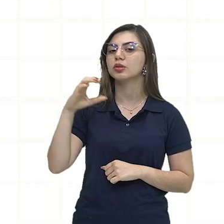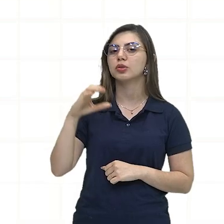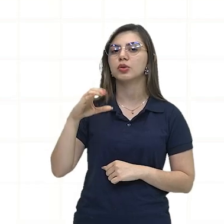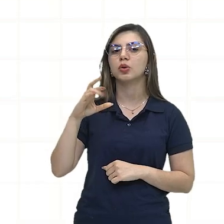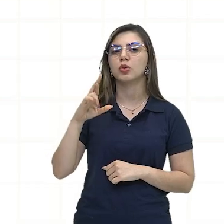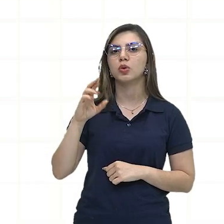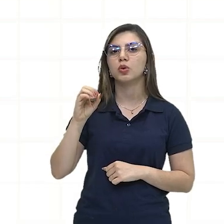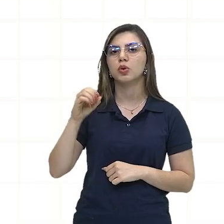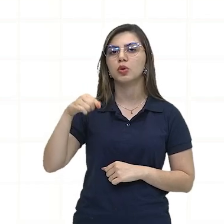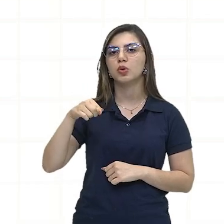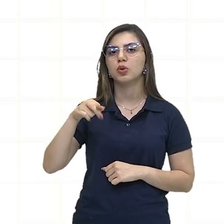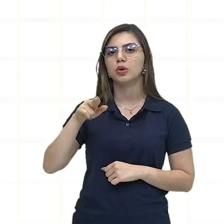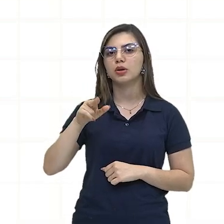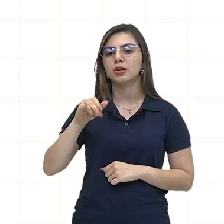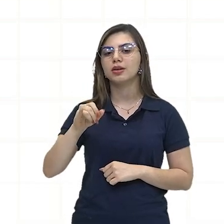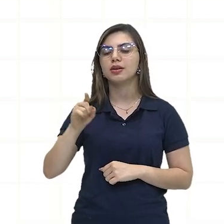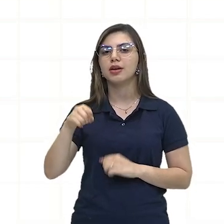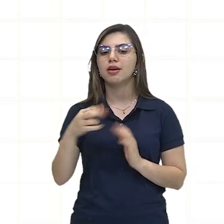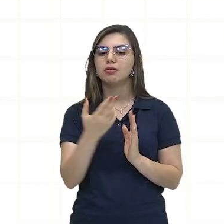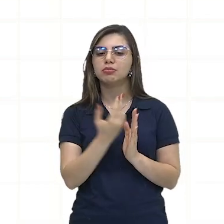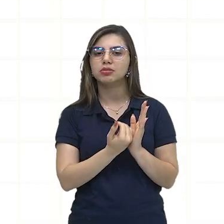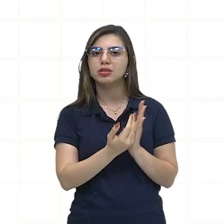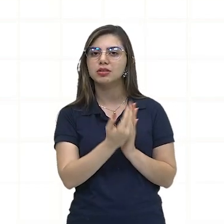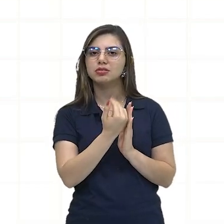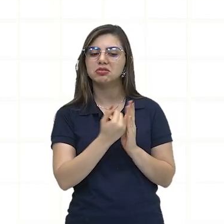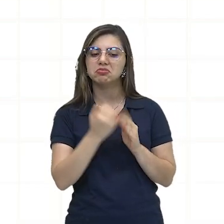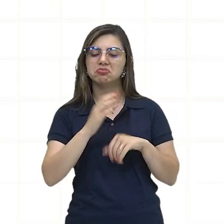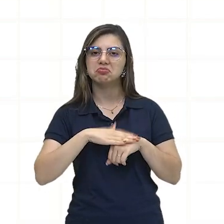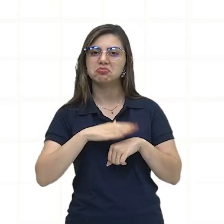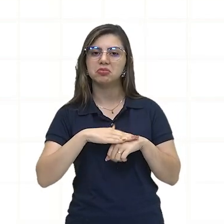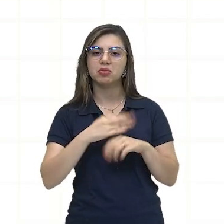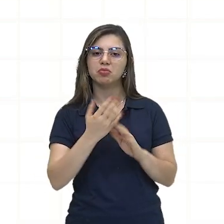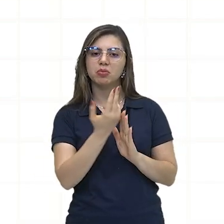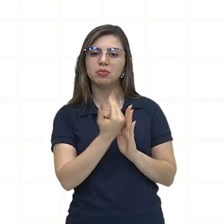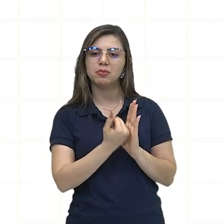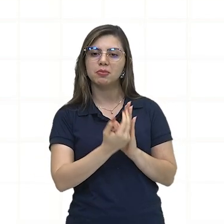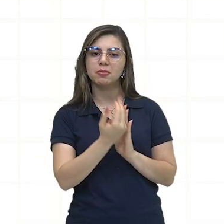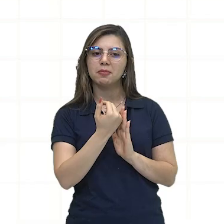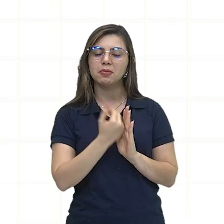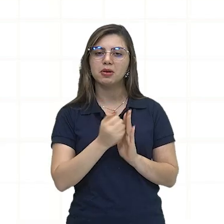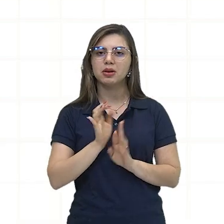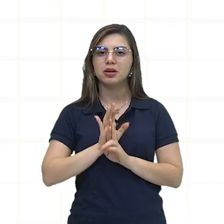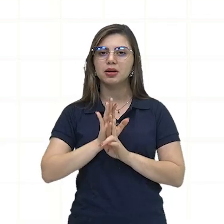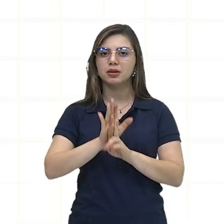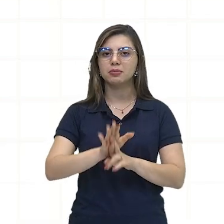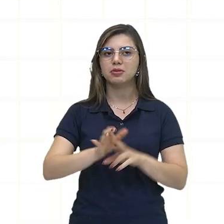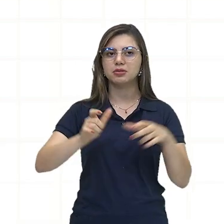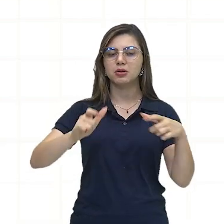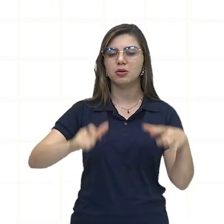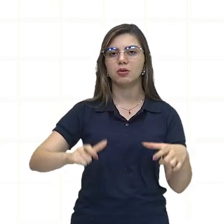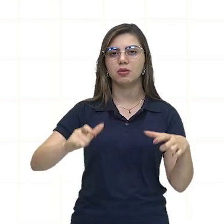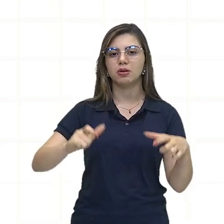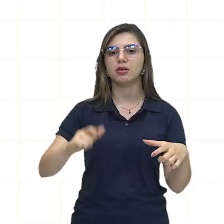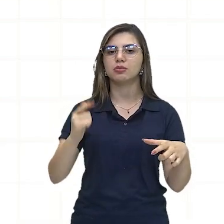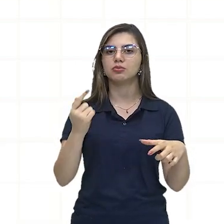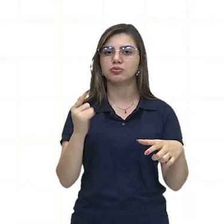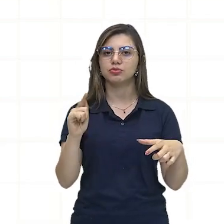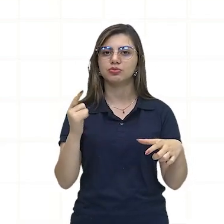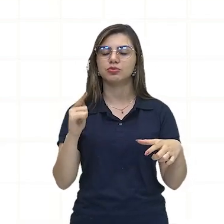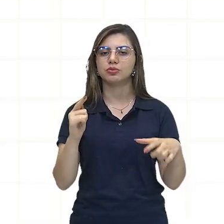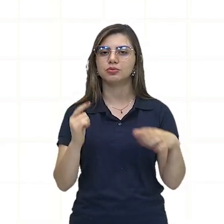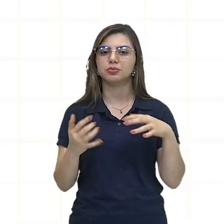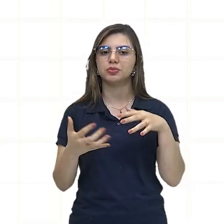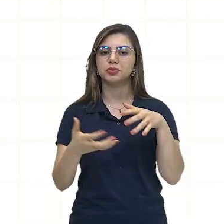simplificado feito à mão. É um esboço que representa graficamente determinado espaço geográfico ou